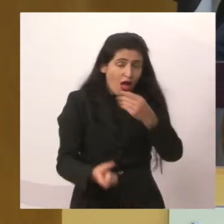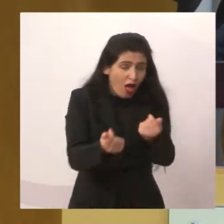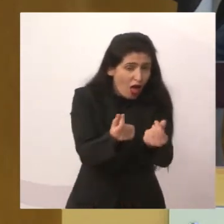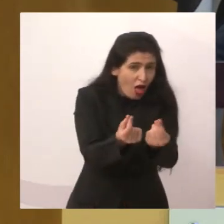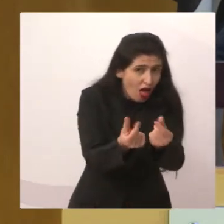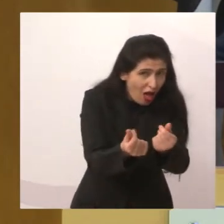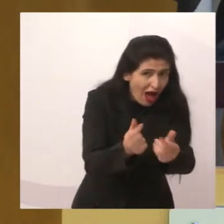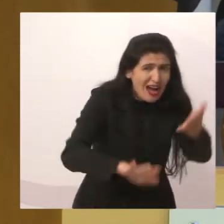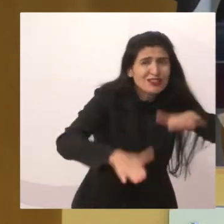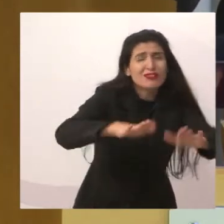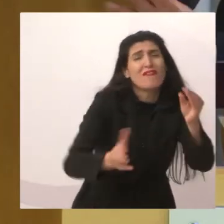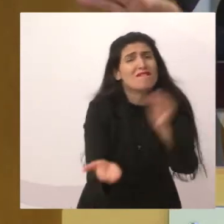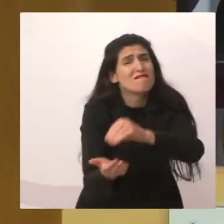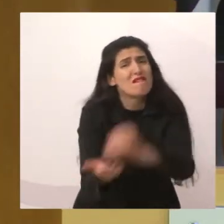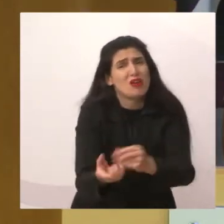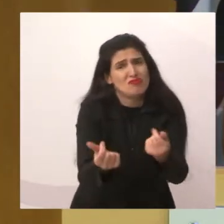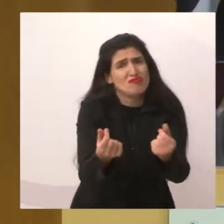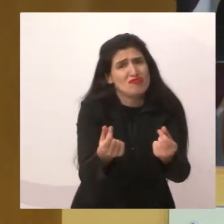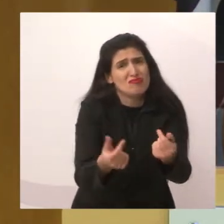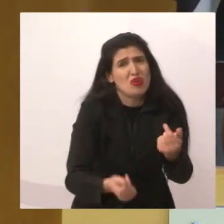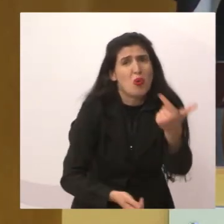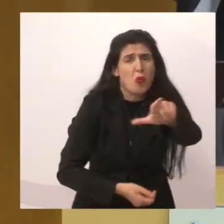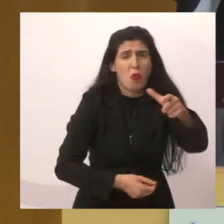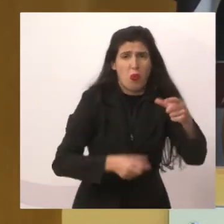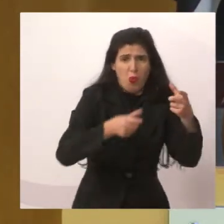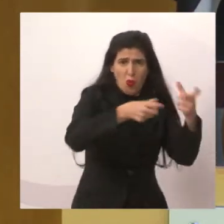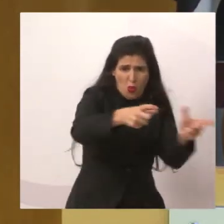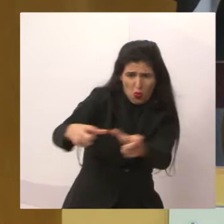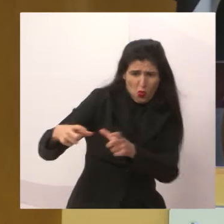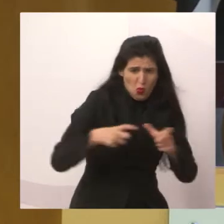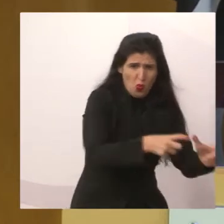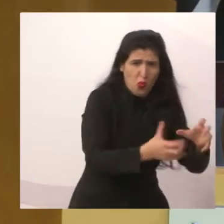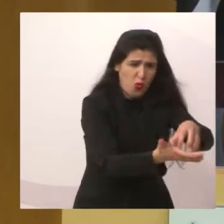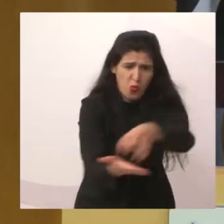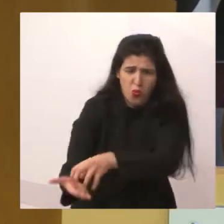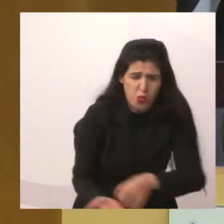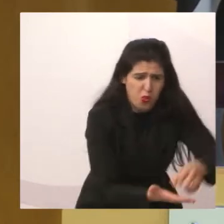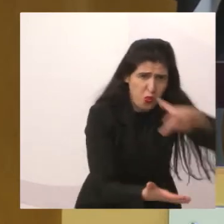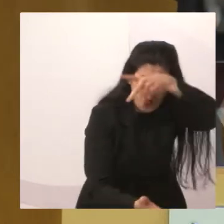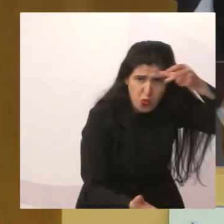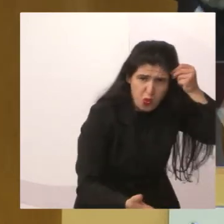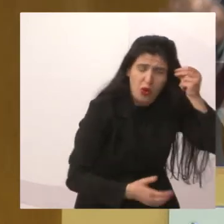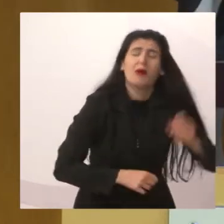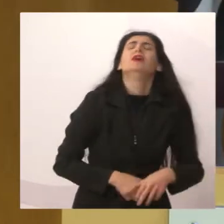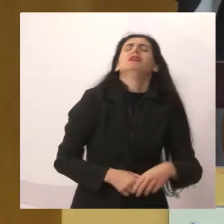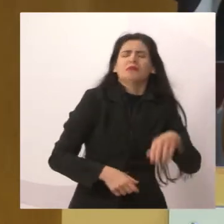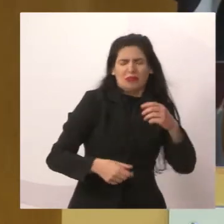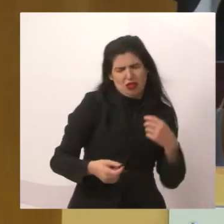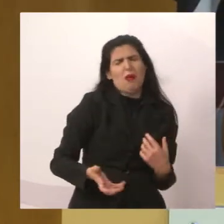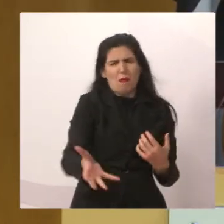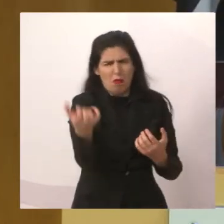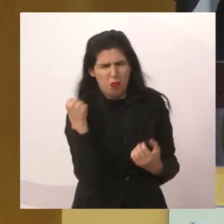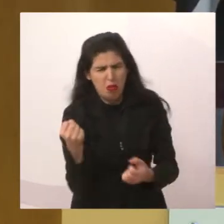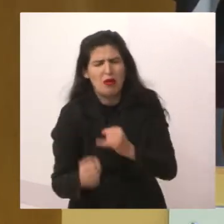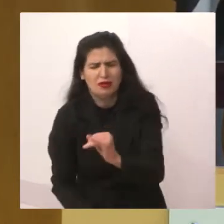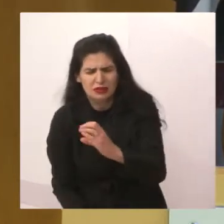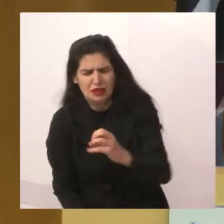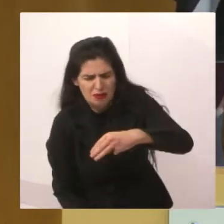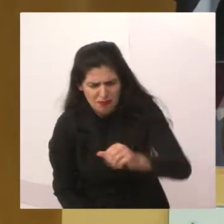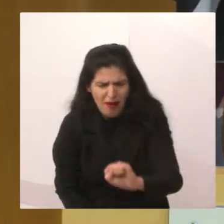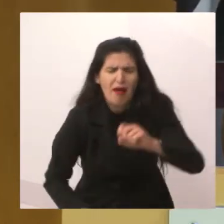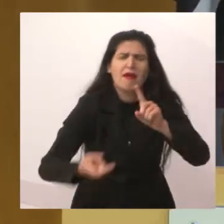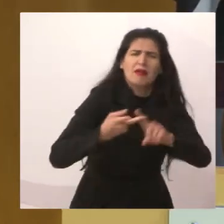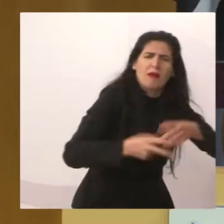que você prevê. A prefeitura, ela recebe vários tipos de repasse de impostos, ICMS, recebe fundo de participação